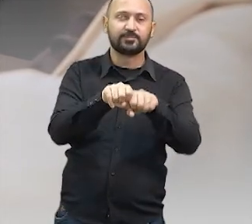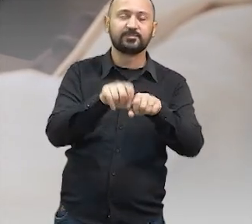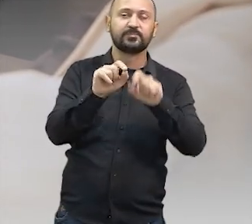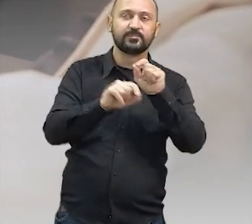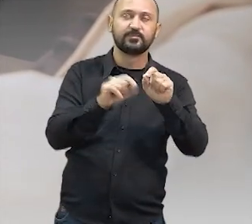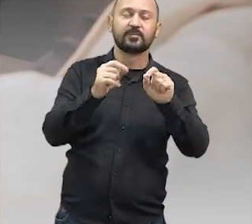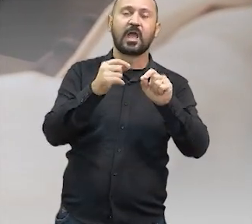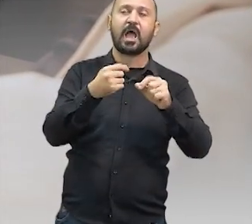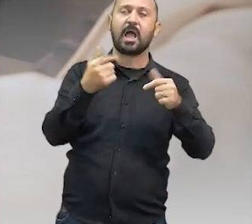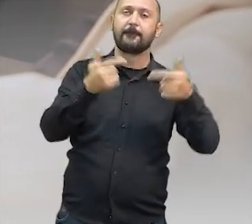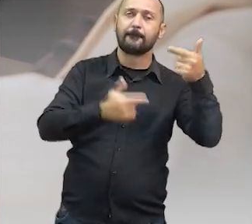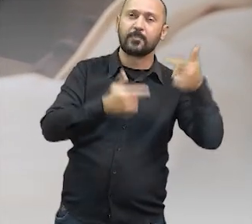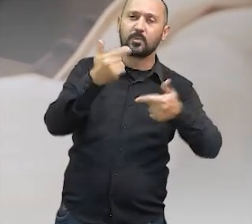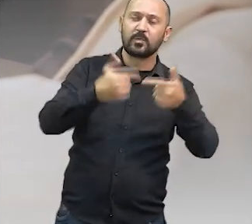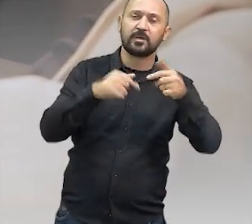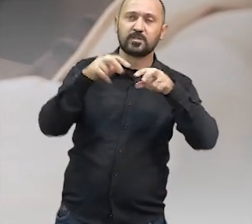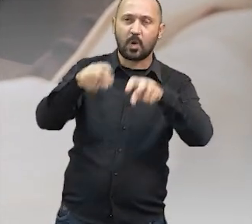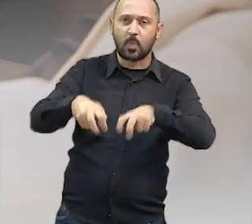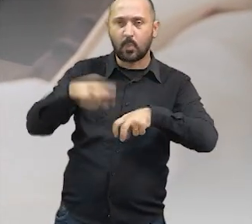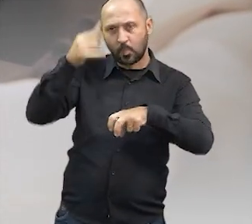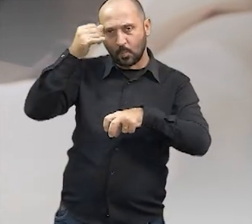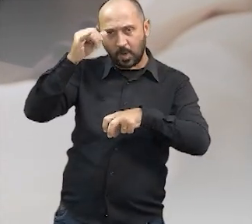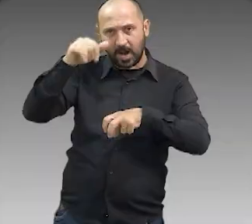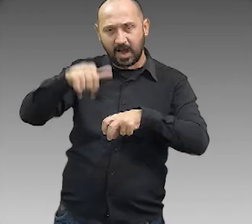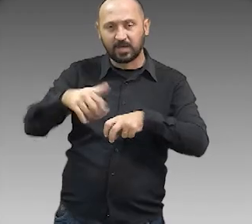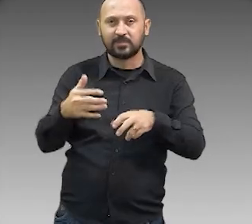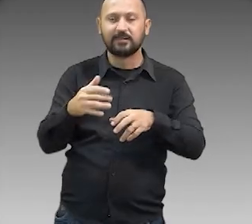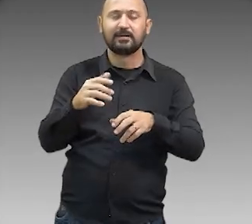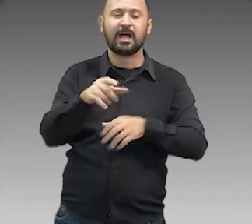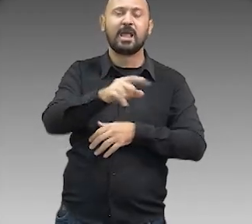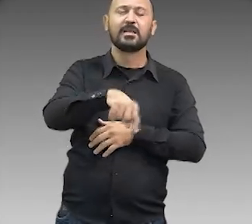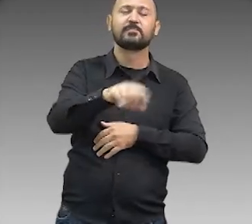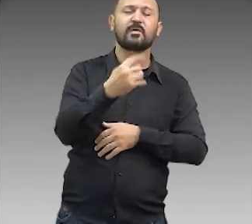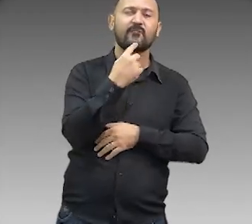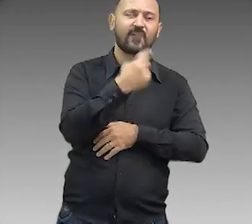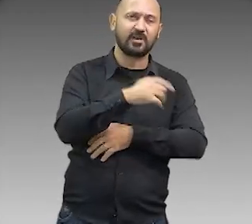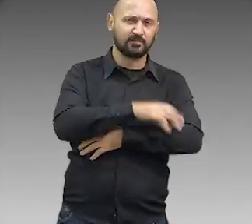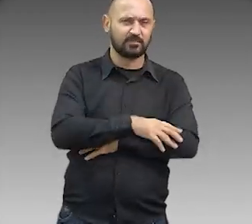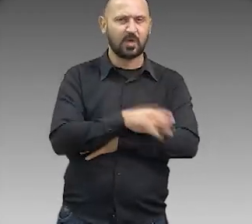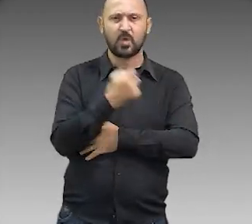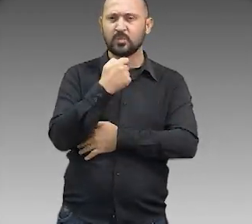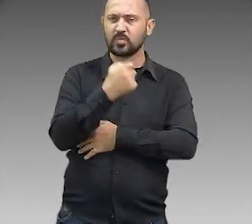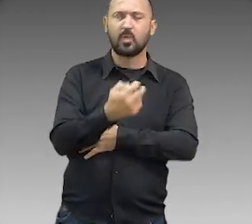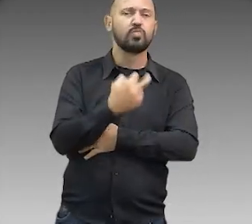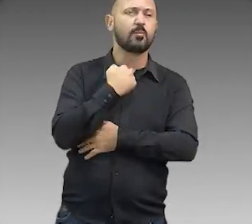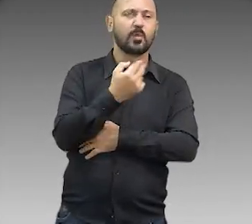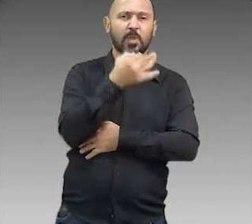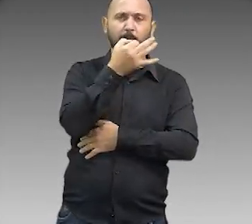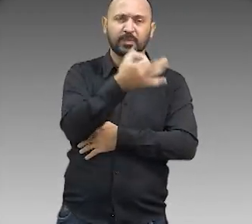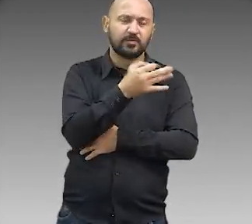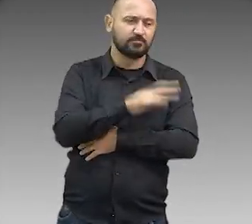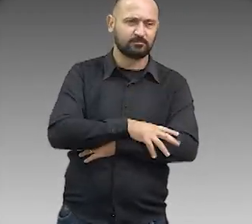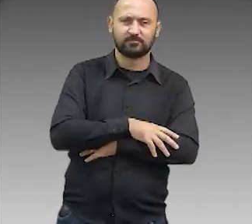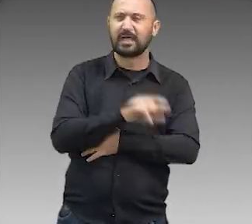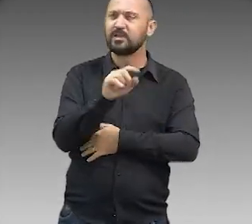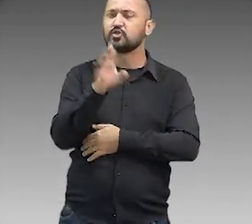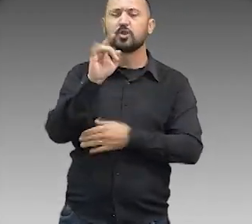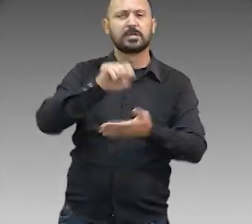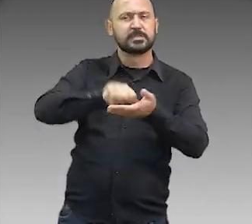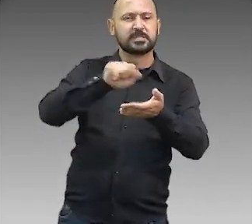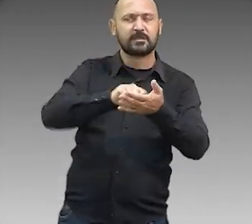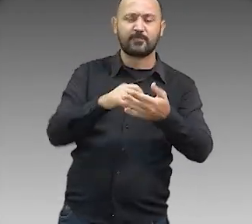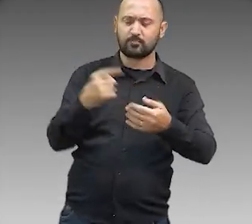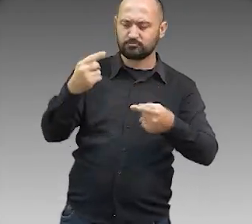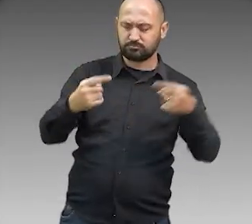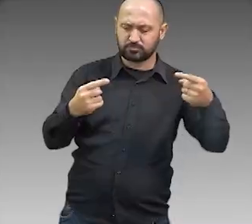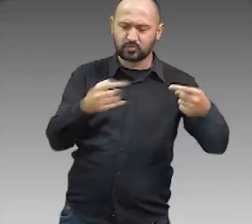conectada também à política e ao agronegócio. E as pessoas dizem o seguinte, né, a jornalista não pode ter opinião, né, a jornalista tem que só